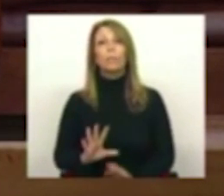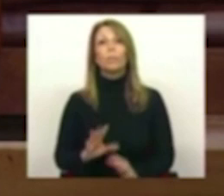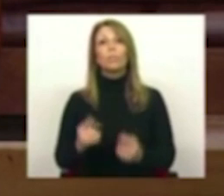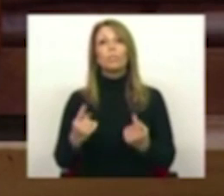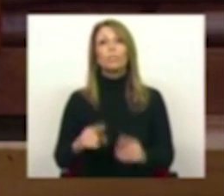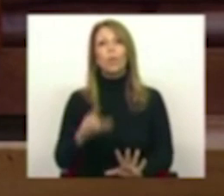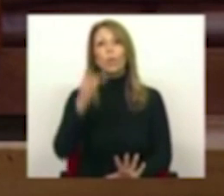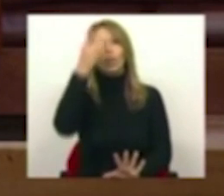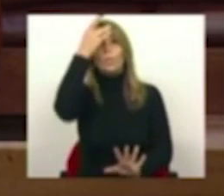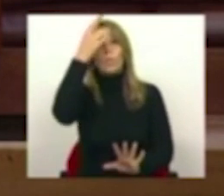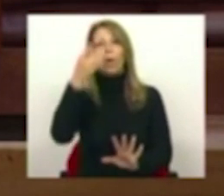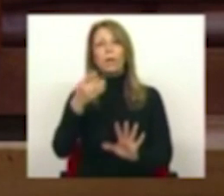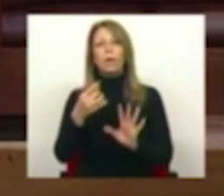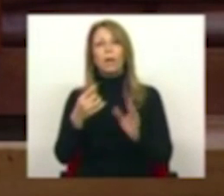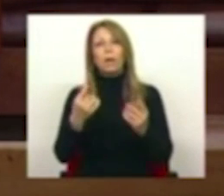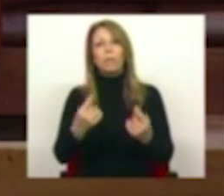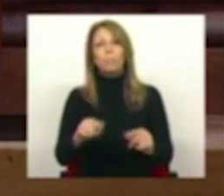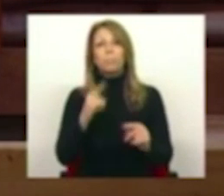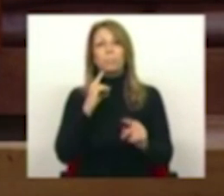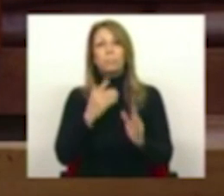extrativista. Continuidade do